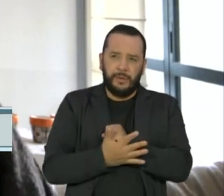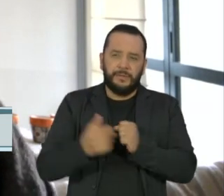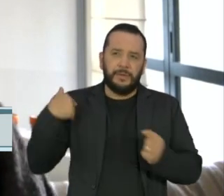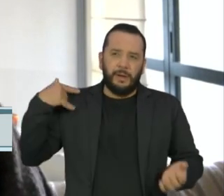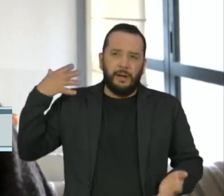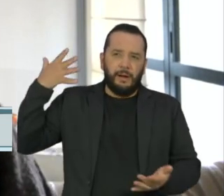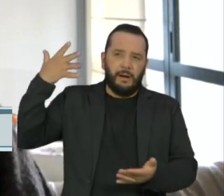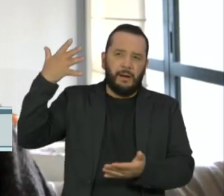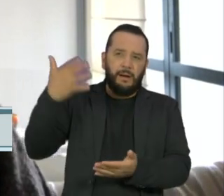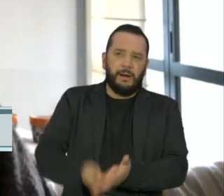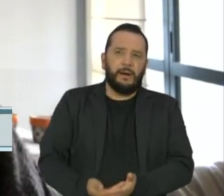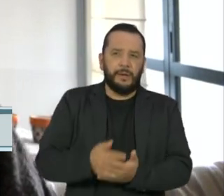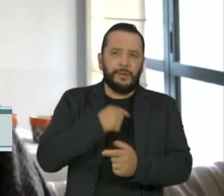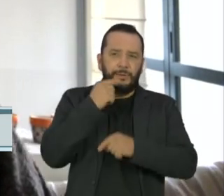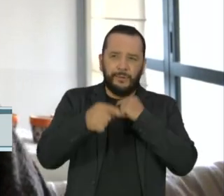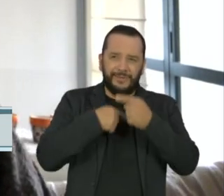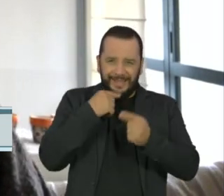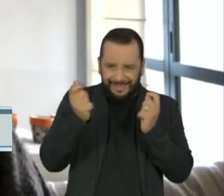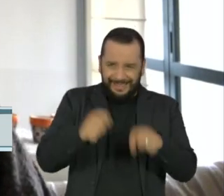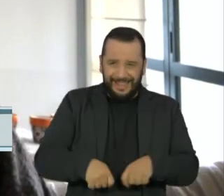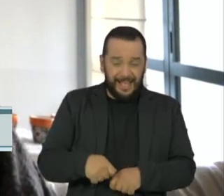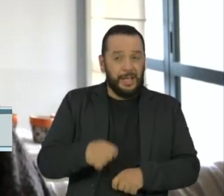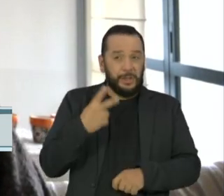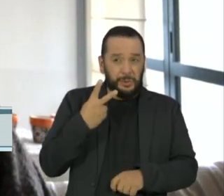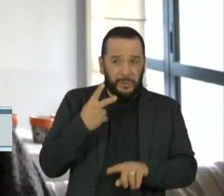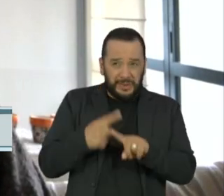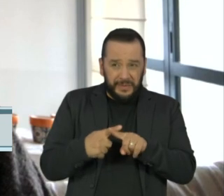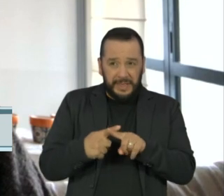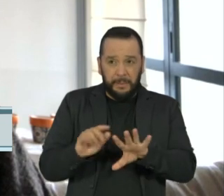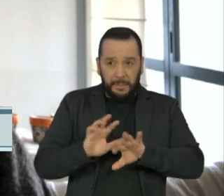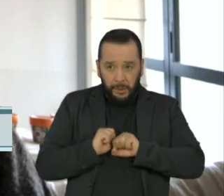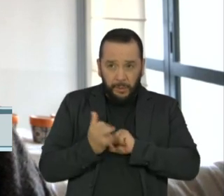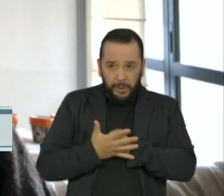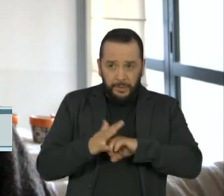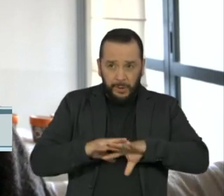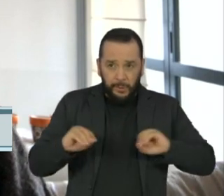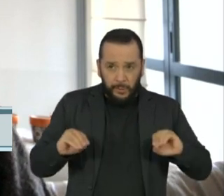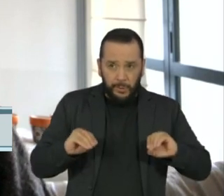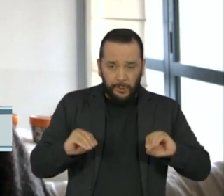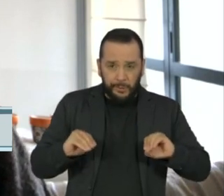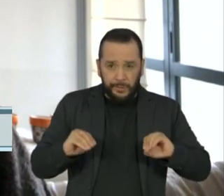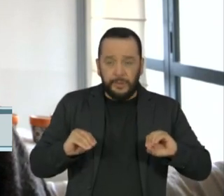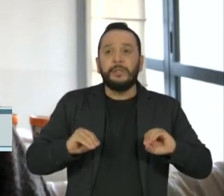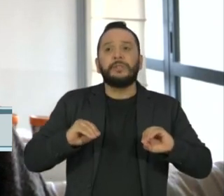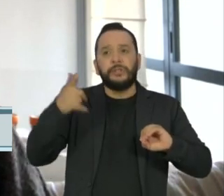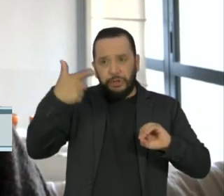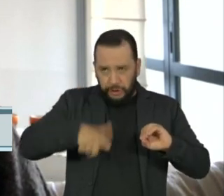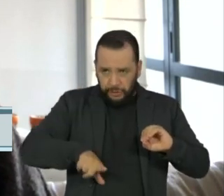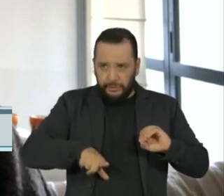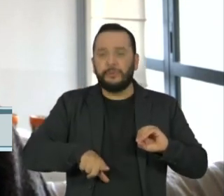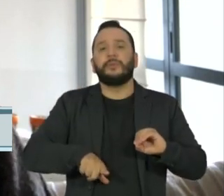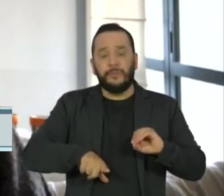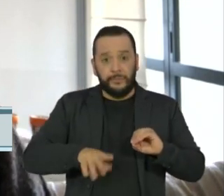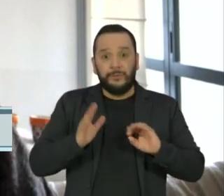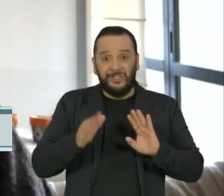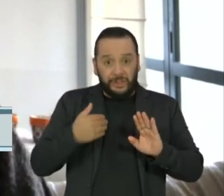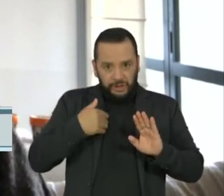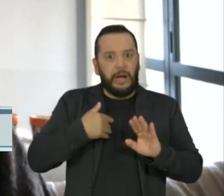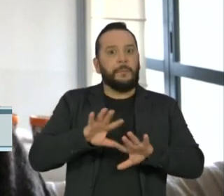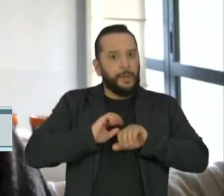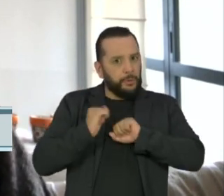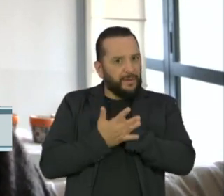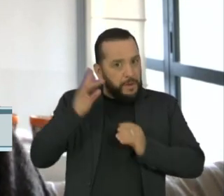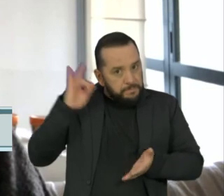pandemia, se seria possível ou não que um indivíduo que já teve uma infecção documentada e comprovada